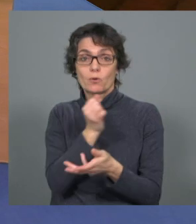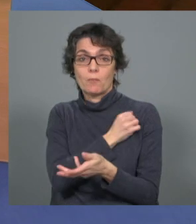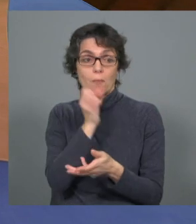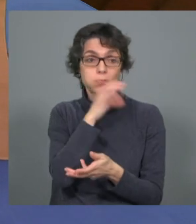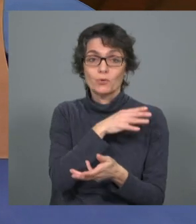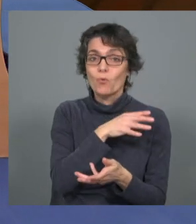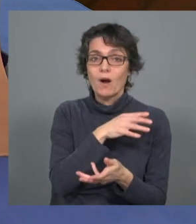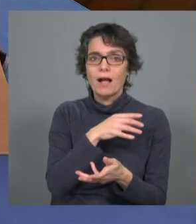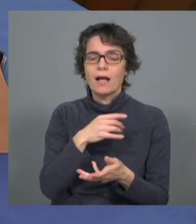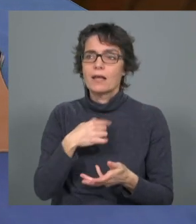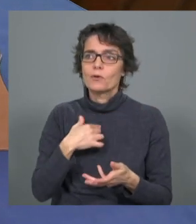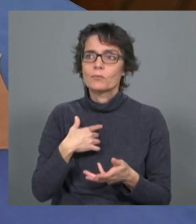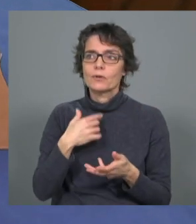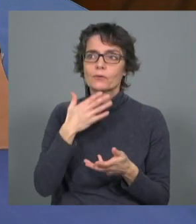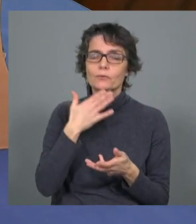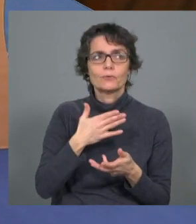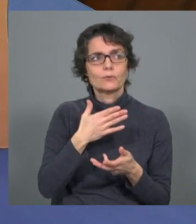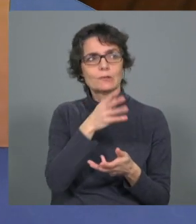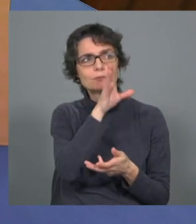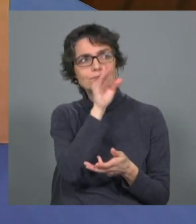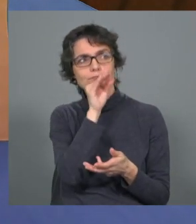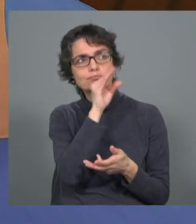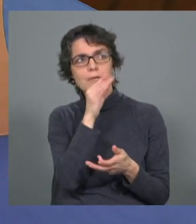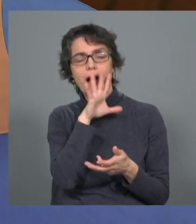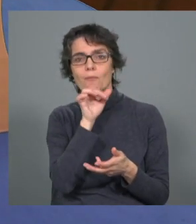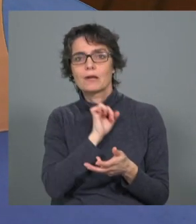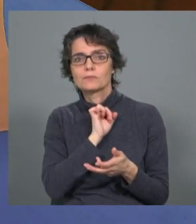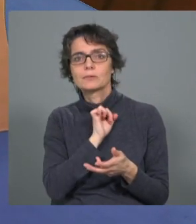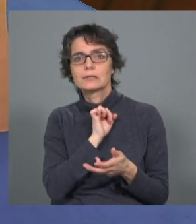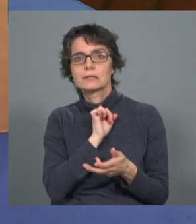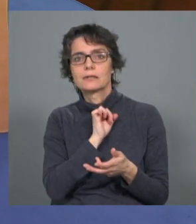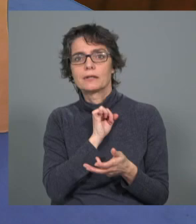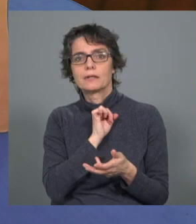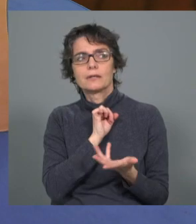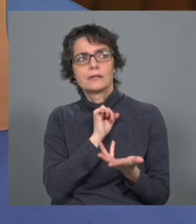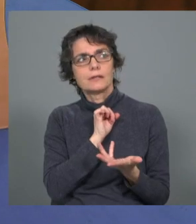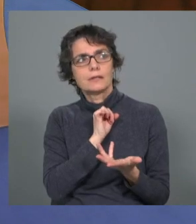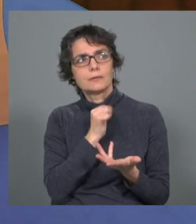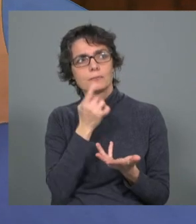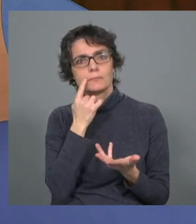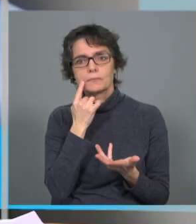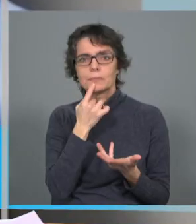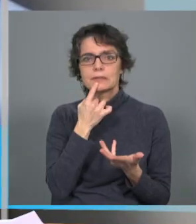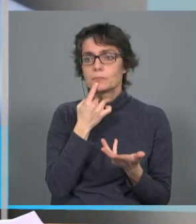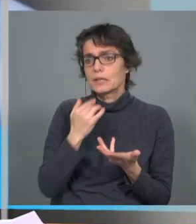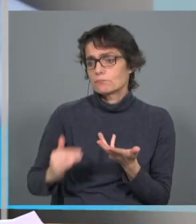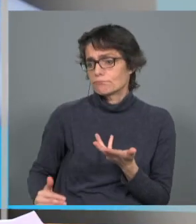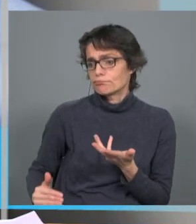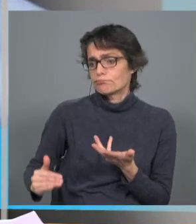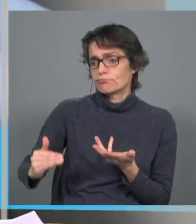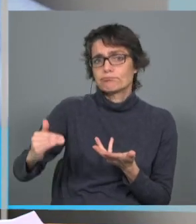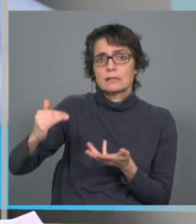a preocupar-me com as pessoas que estariam em dificuldade, a levar-me a compreender que